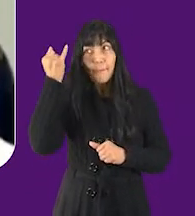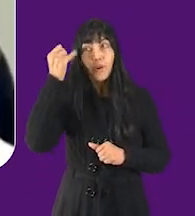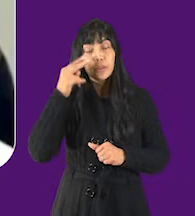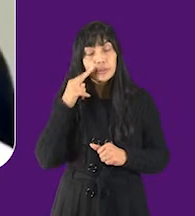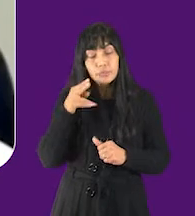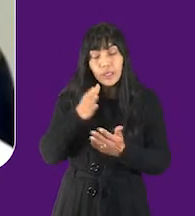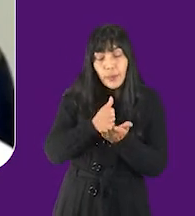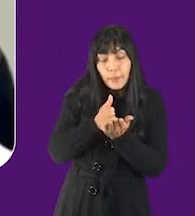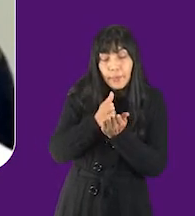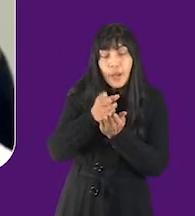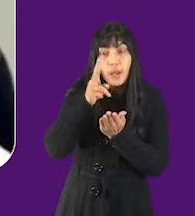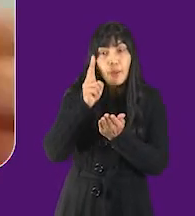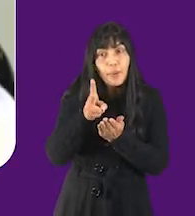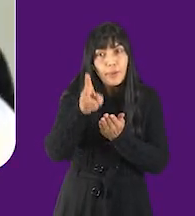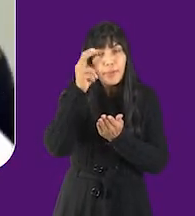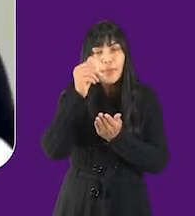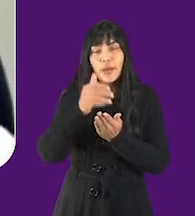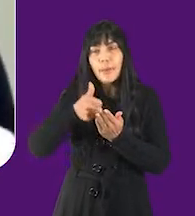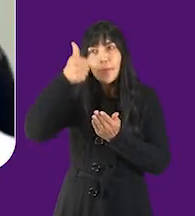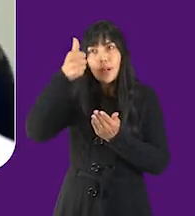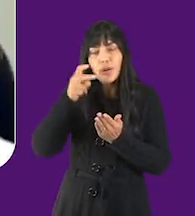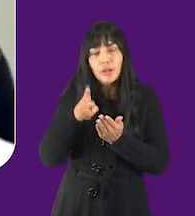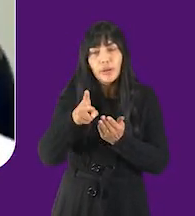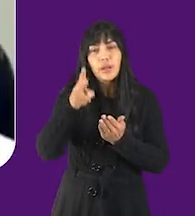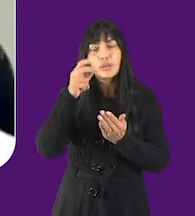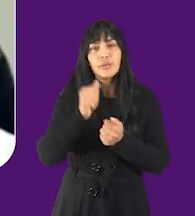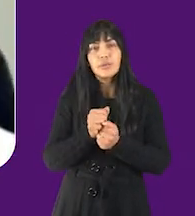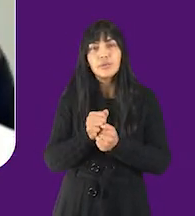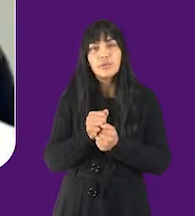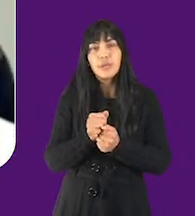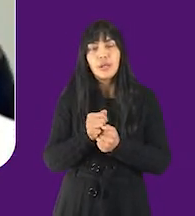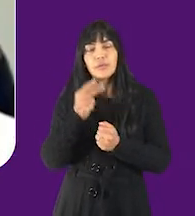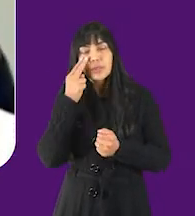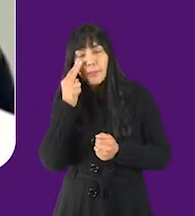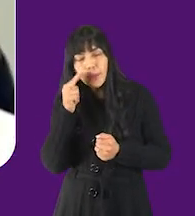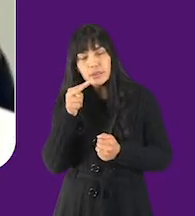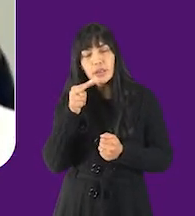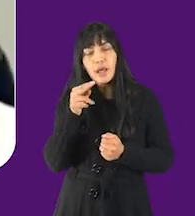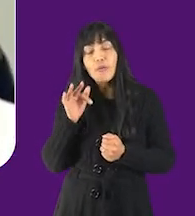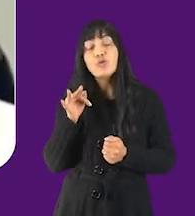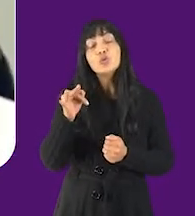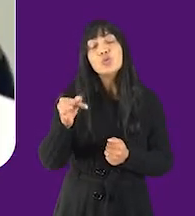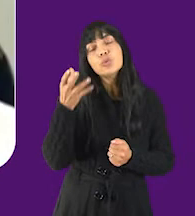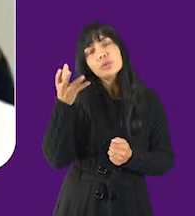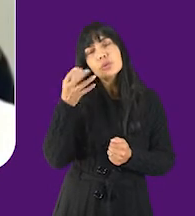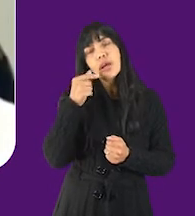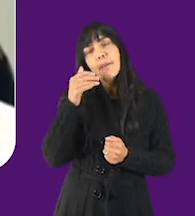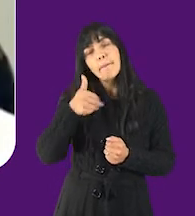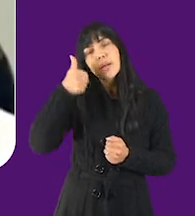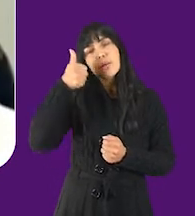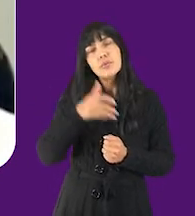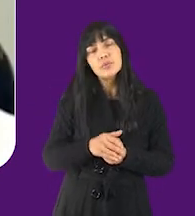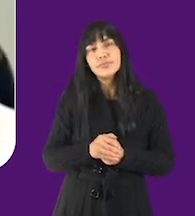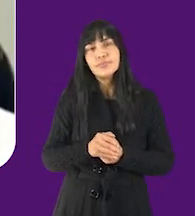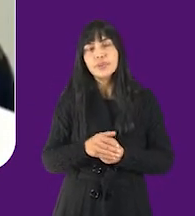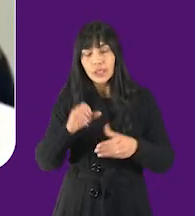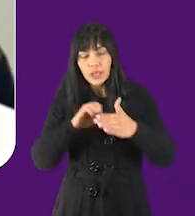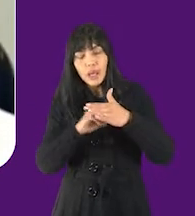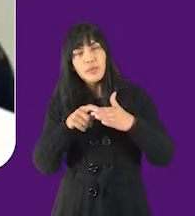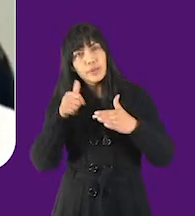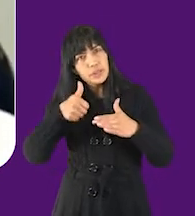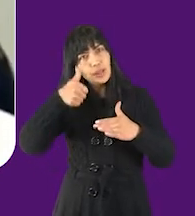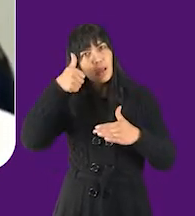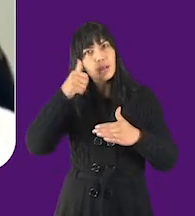com o WCM, a melhoria contínua, né? Você tem que saber onde você quer chegar no final do dia, né? Na Tetra Pak, pensar a curto prazo